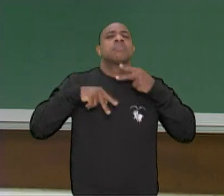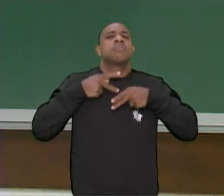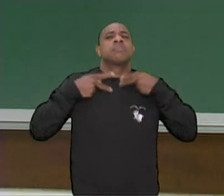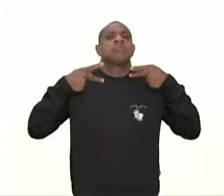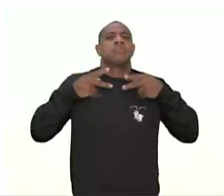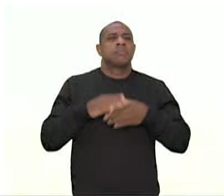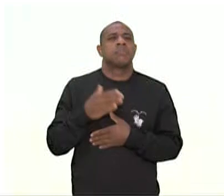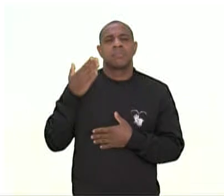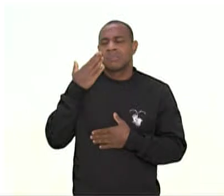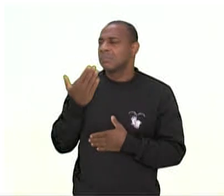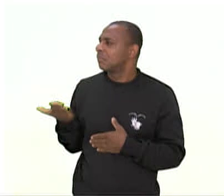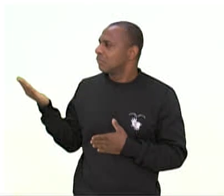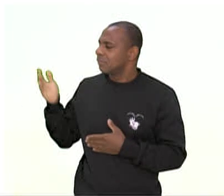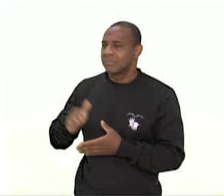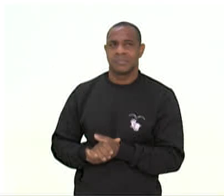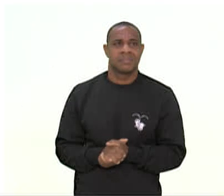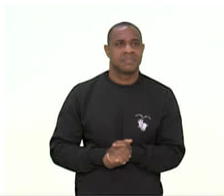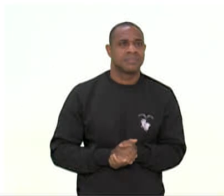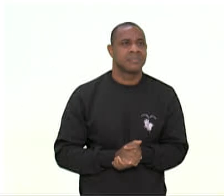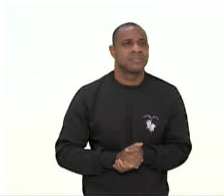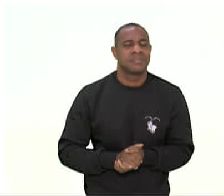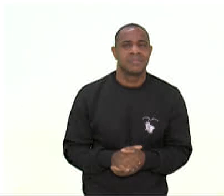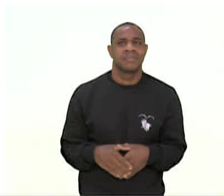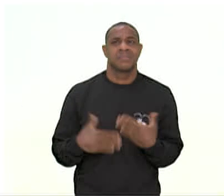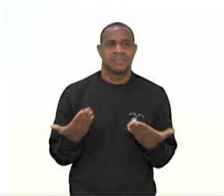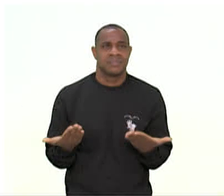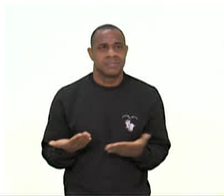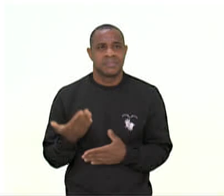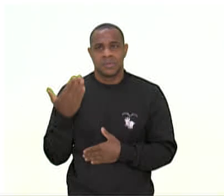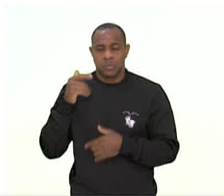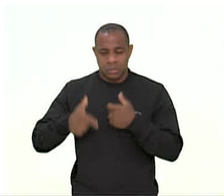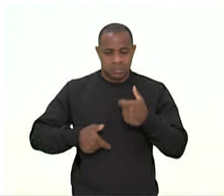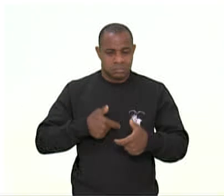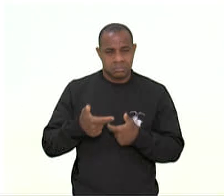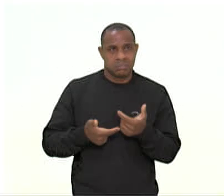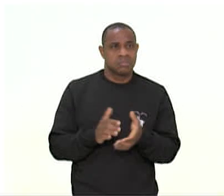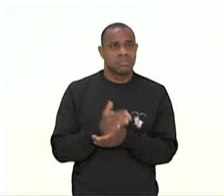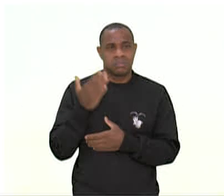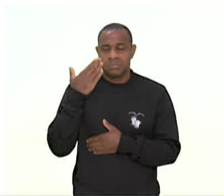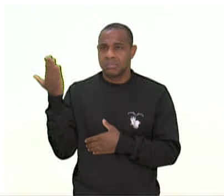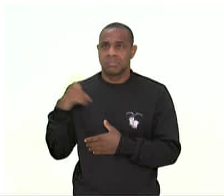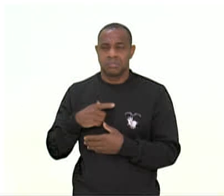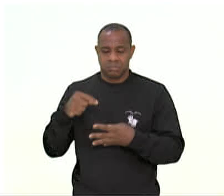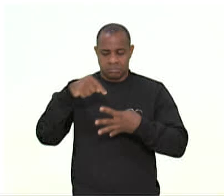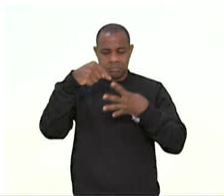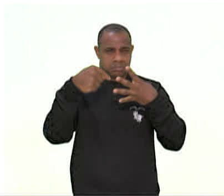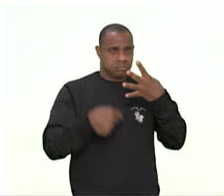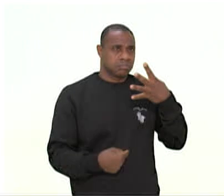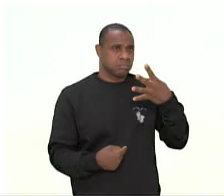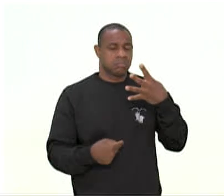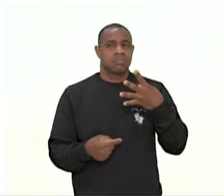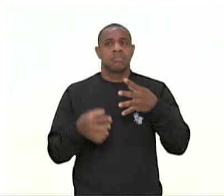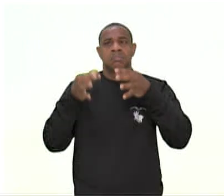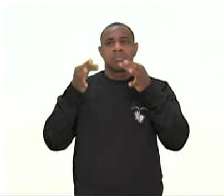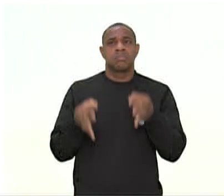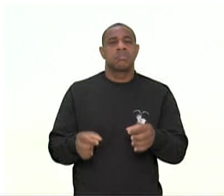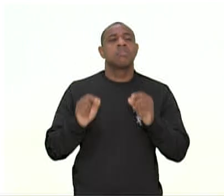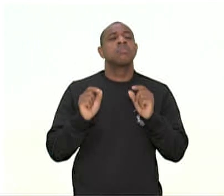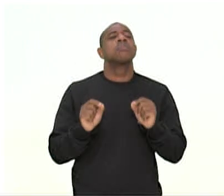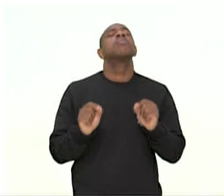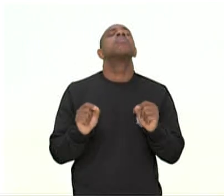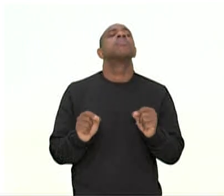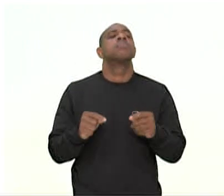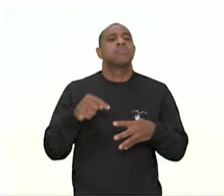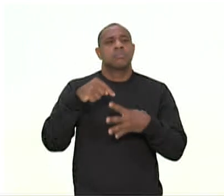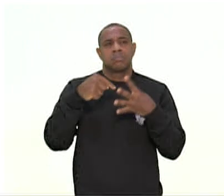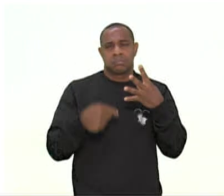aí. Sobre a obra, então, do Gianfrancesco, nós temos algumas alternativas. E é correto afirmar o que sobre